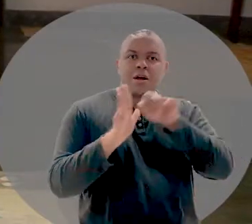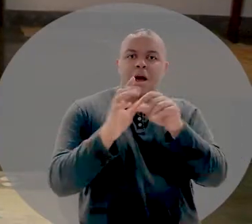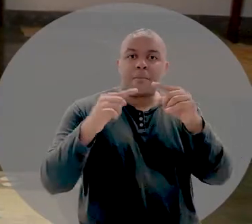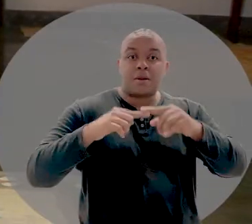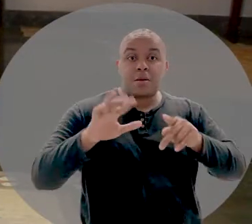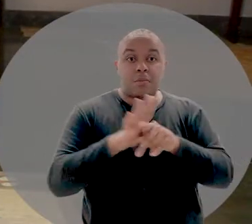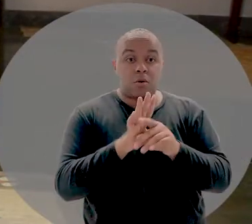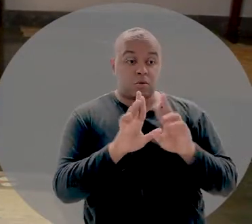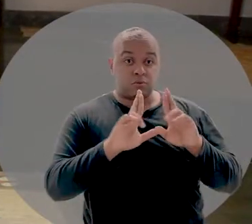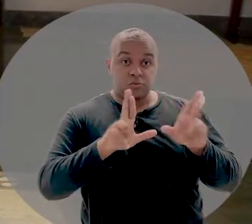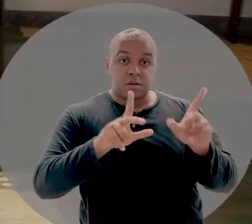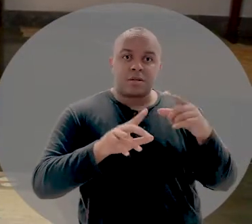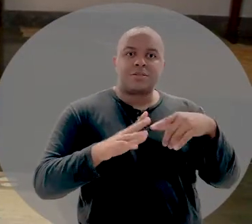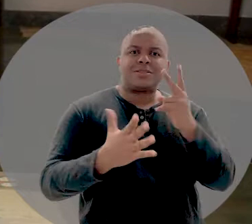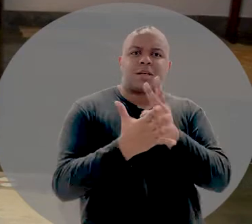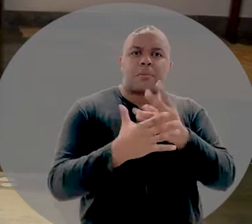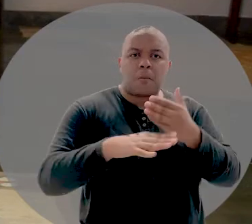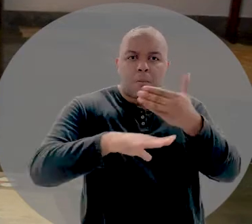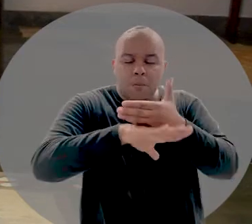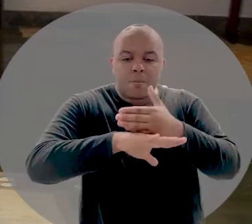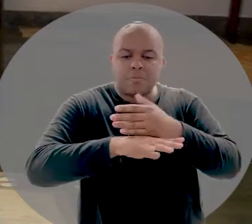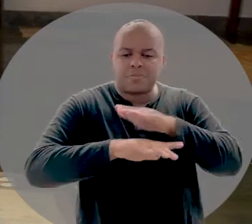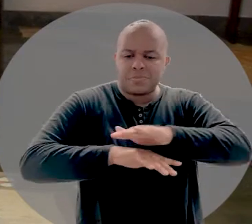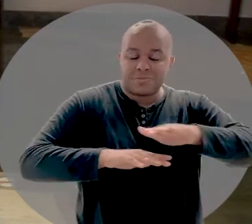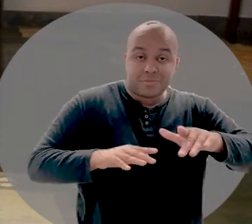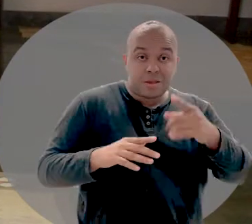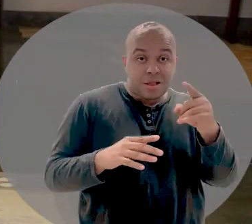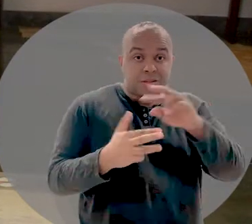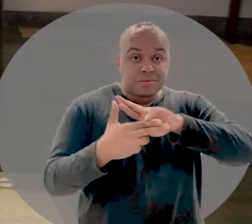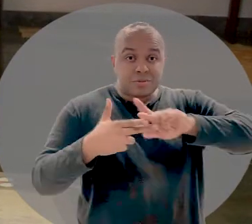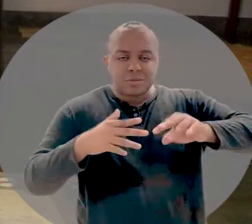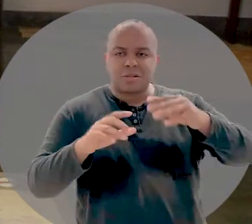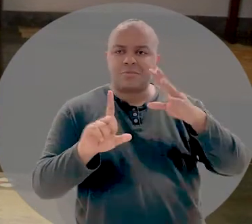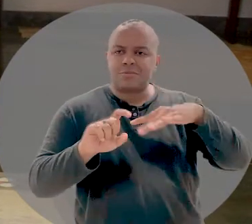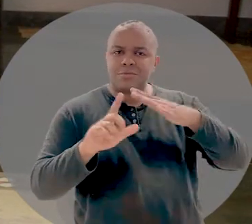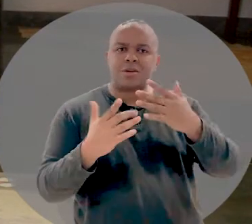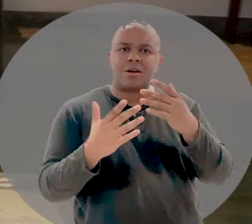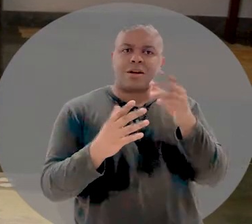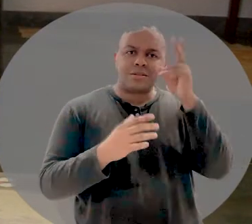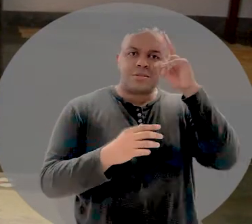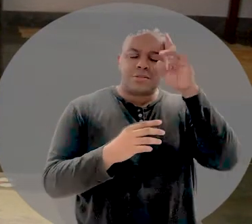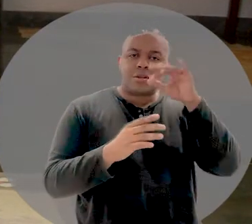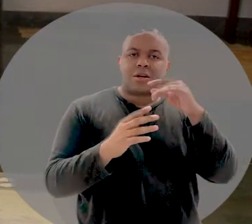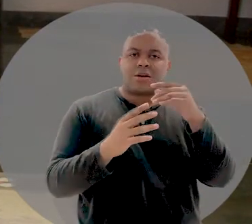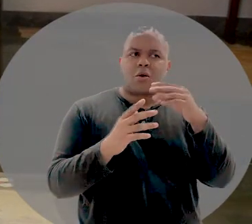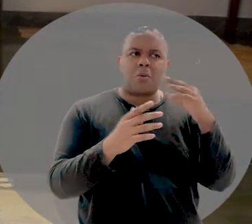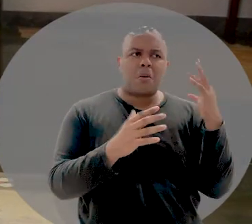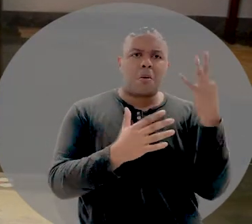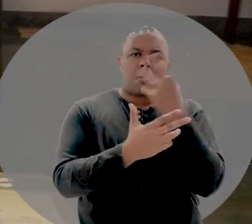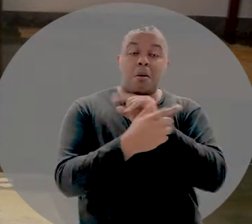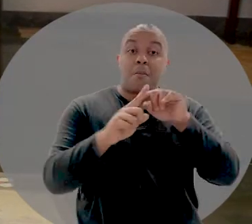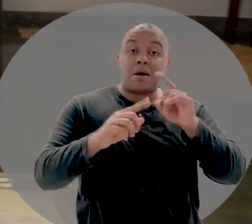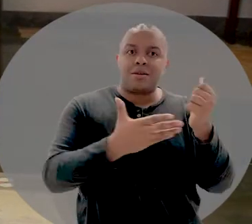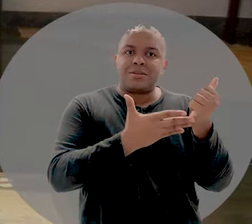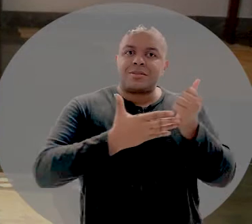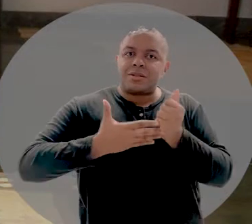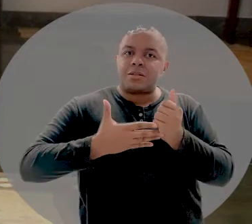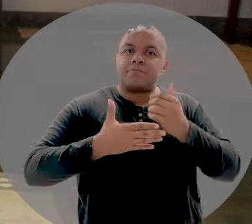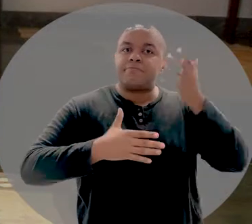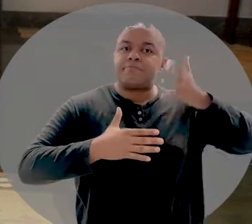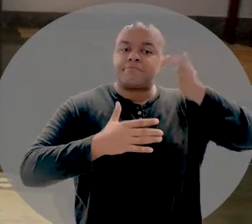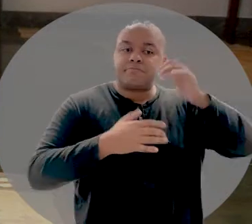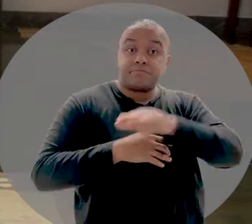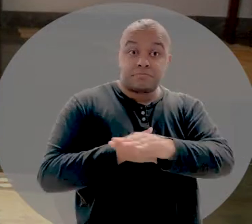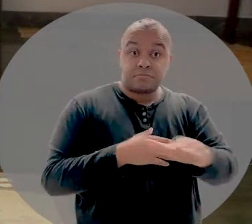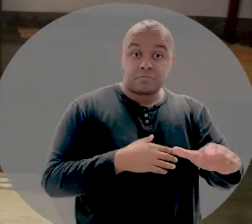histórias relacionadas ao diferente, elas estão sempre presentes na obra da Lígia. Ela vai analisando mitologia, essas histórias fantásticas, mas quando ela traz para os